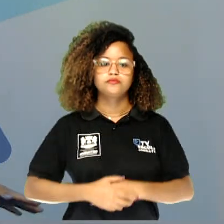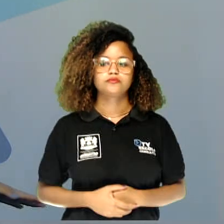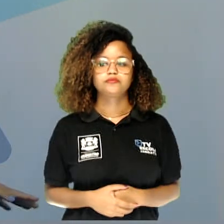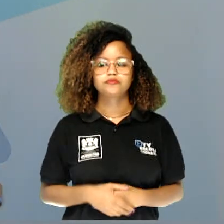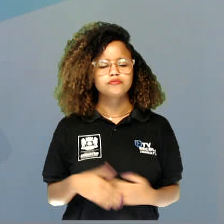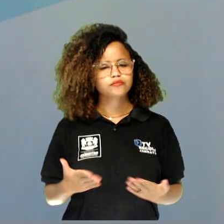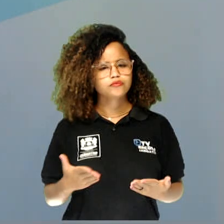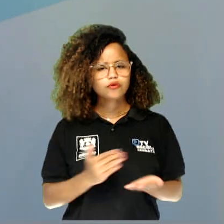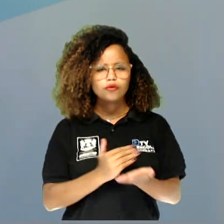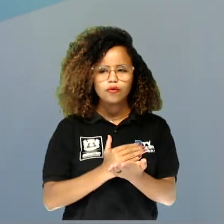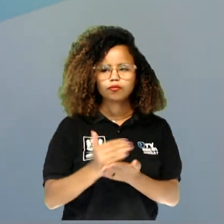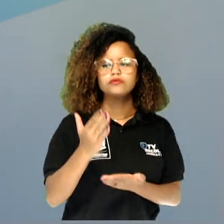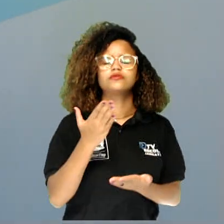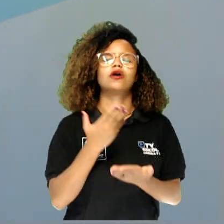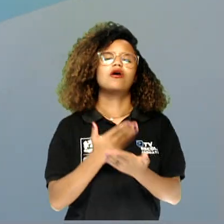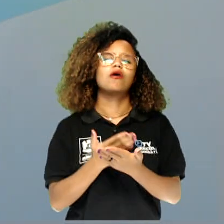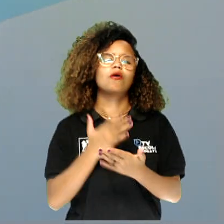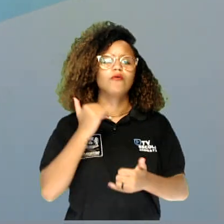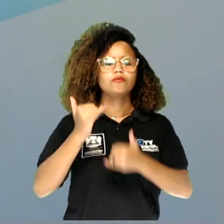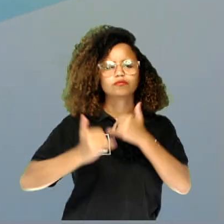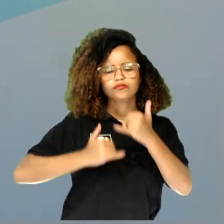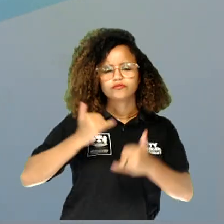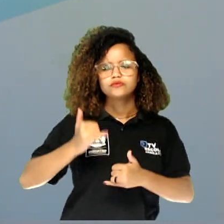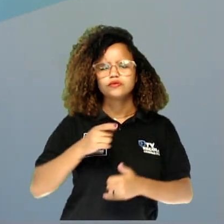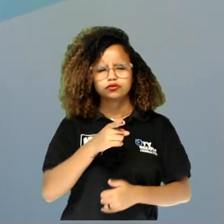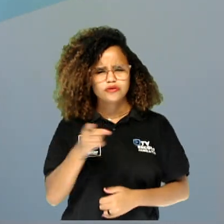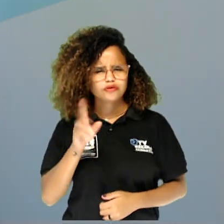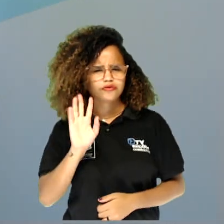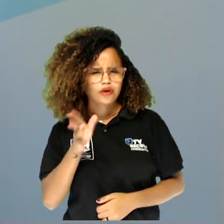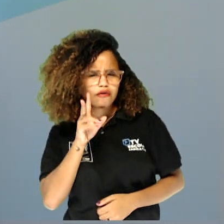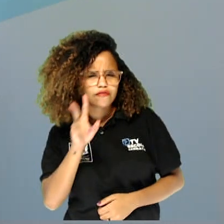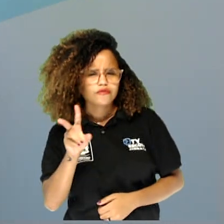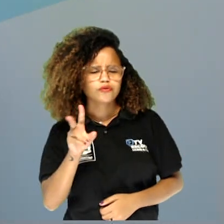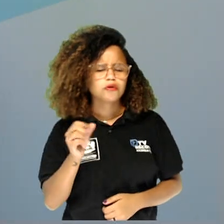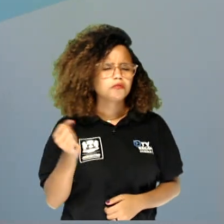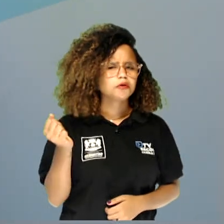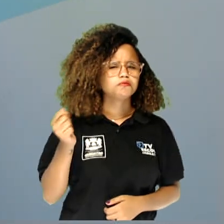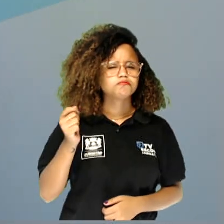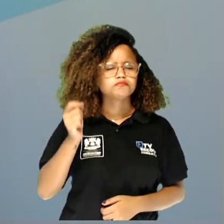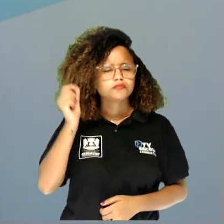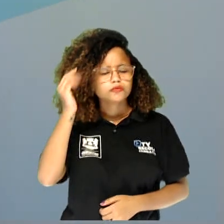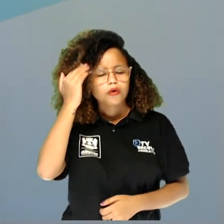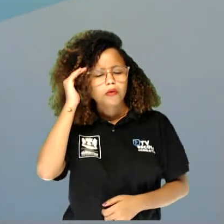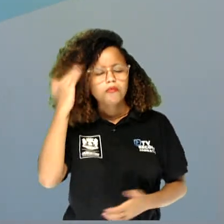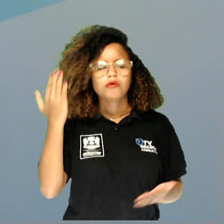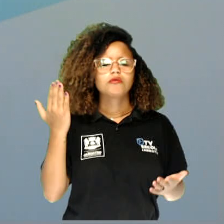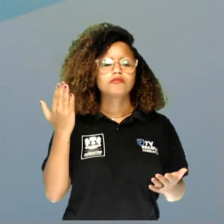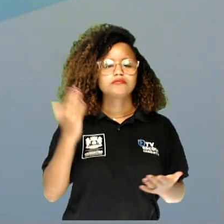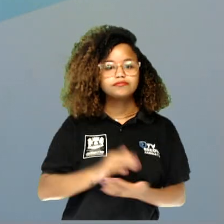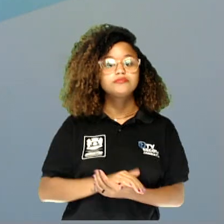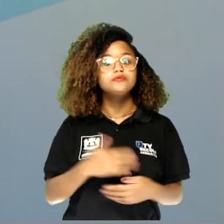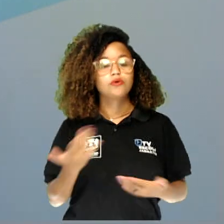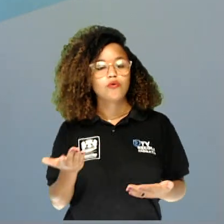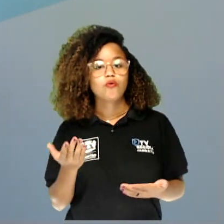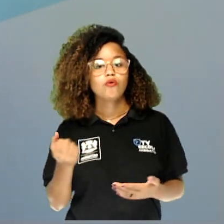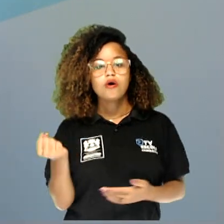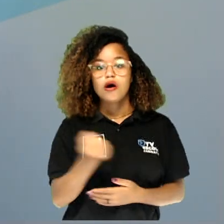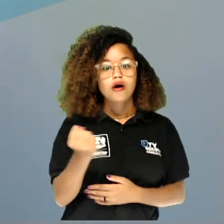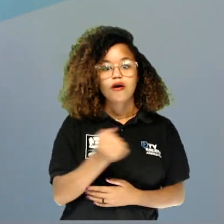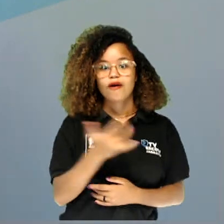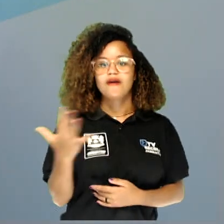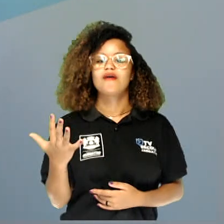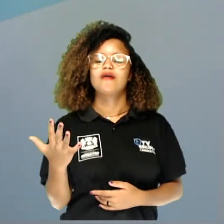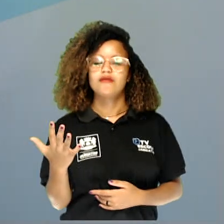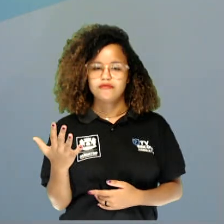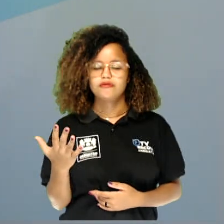Vamos começar nossa aula com uma brincadeira. Você já ouviu falar em adedonha? Isso, nós vamos começar falando sobre